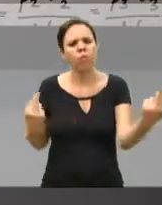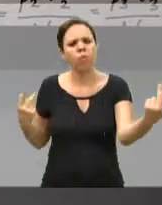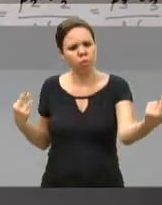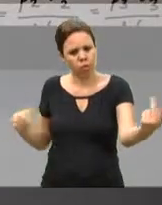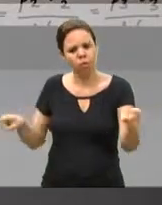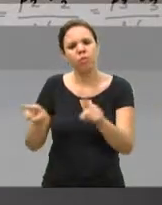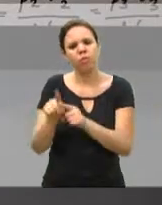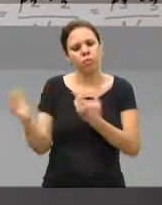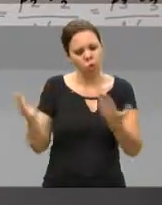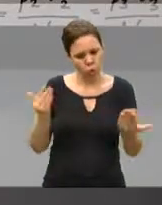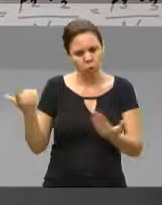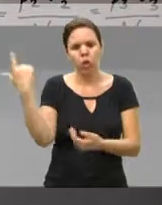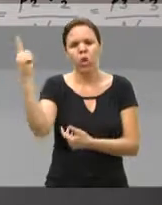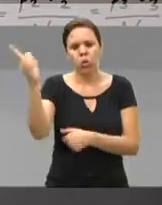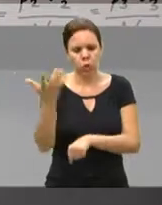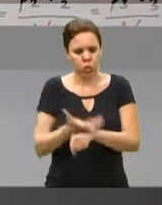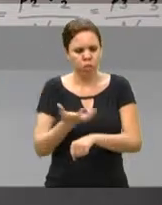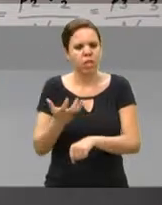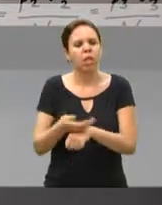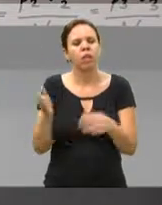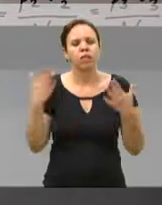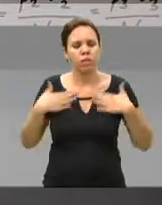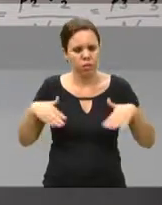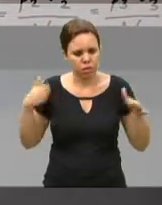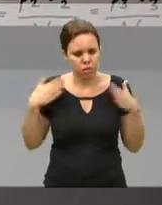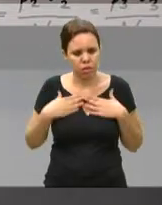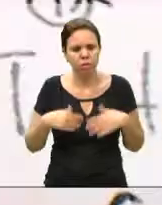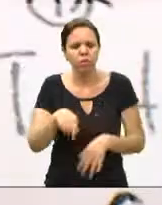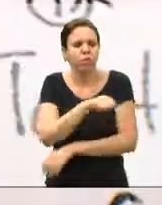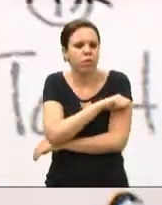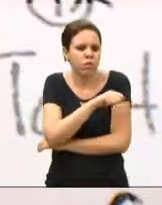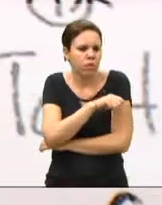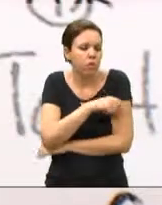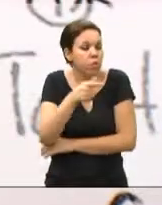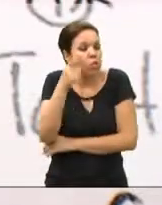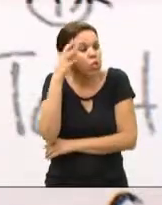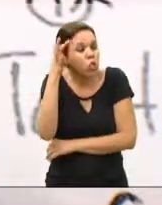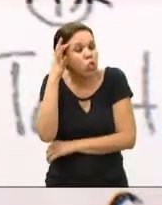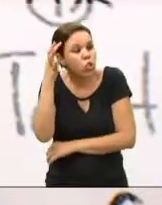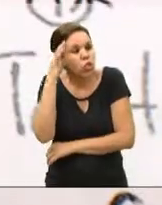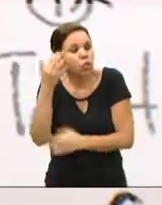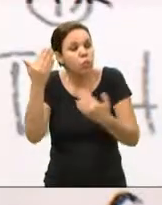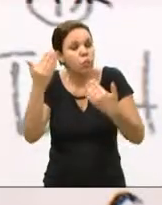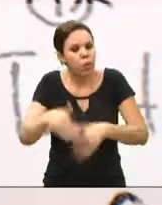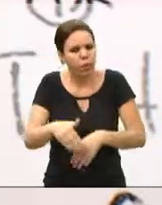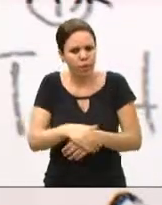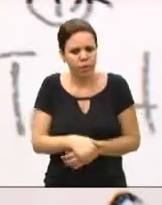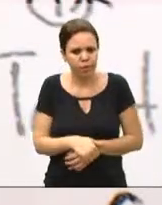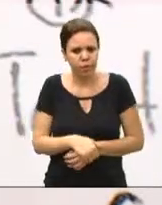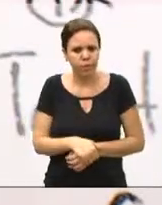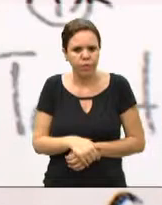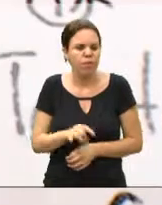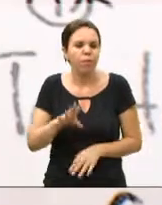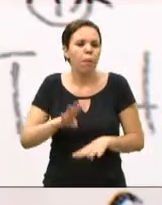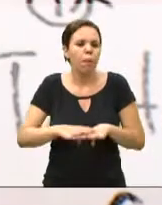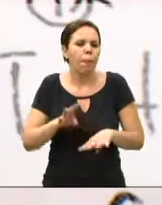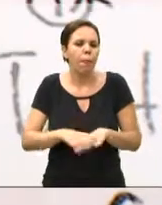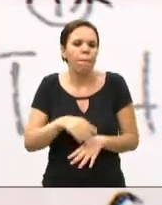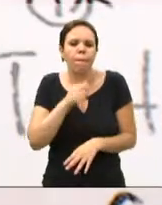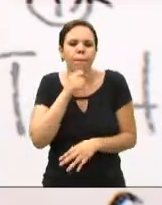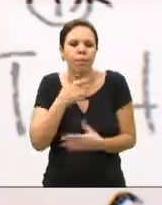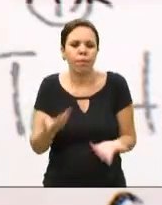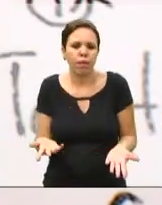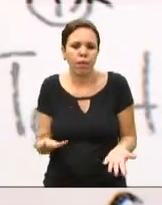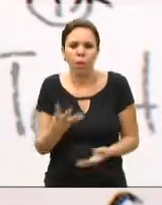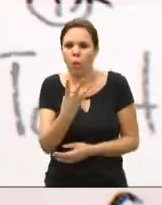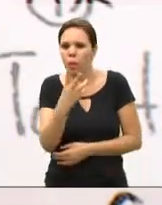que ele vai sim trazer uma certa tranquilidade para o aluno. Porque imagina numa prova ali, né? Pensando só na matemática por enquanto.